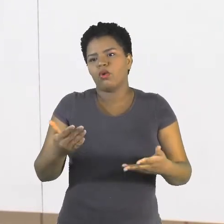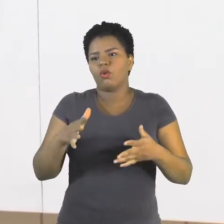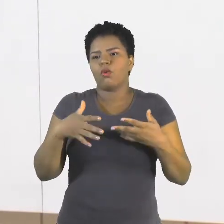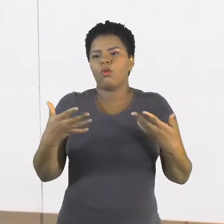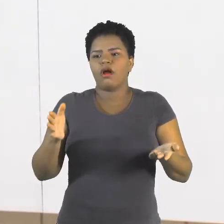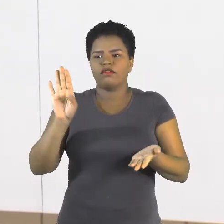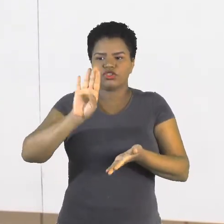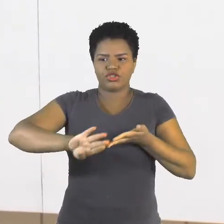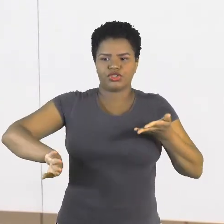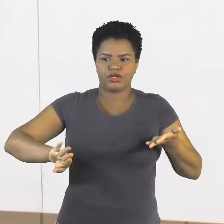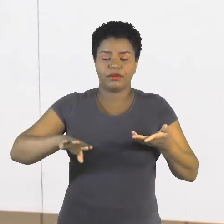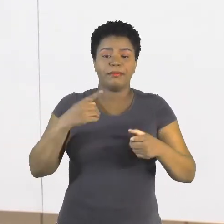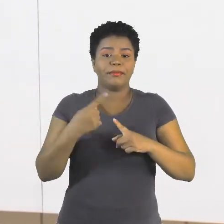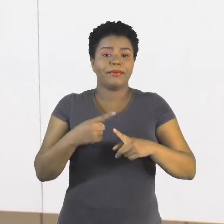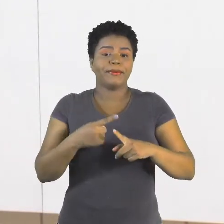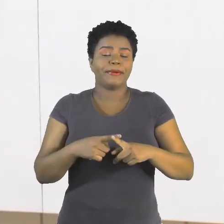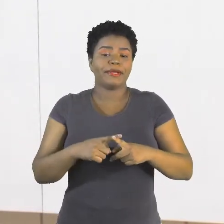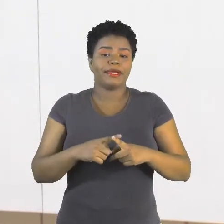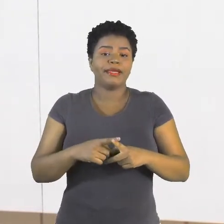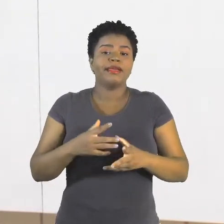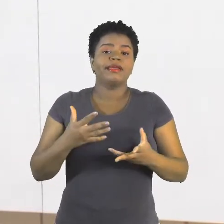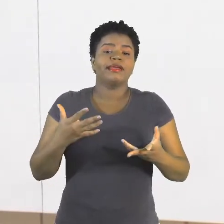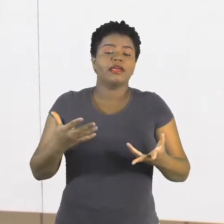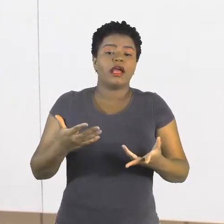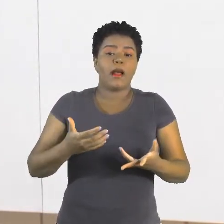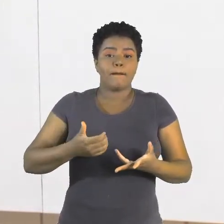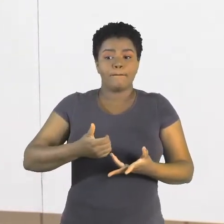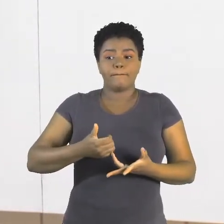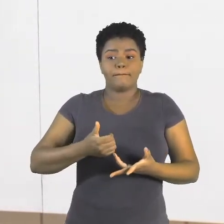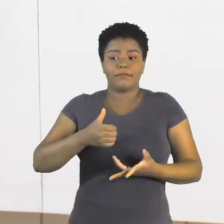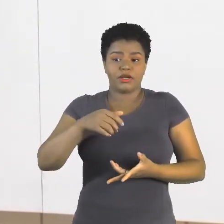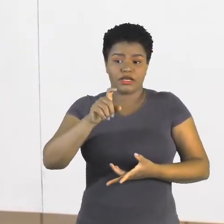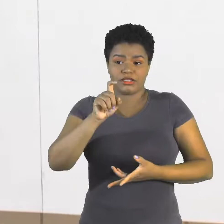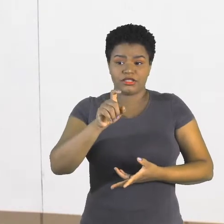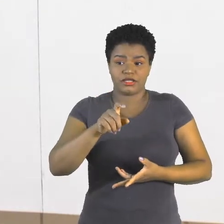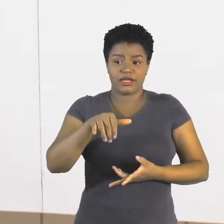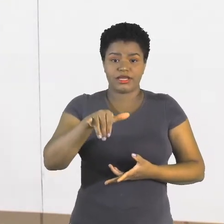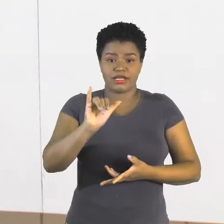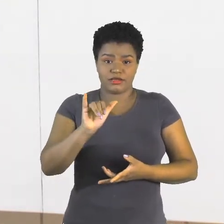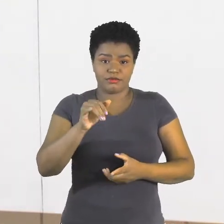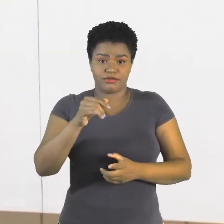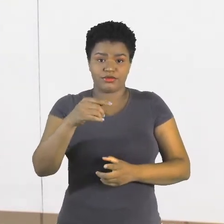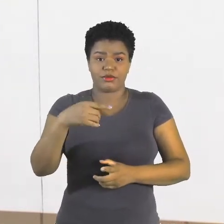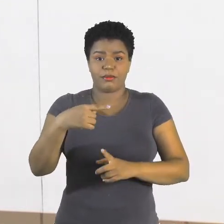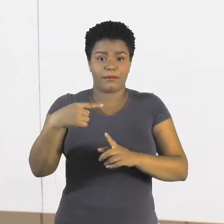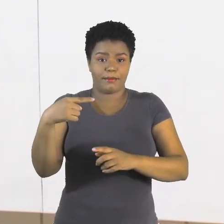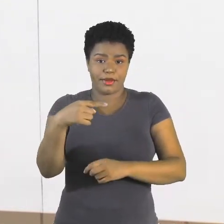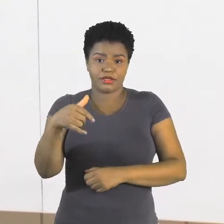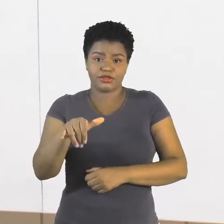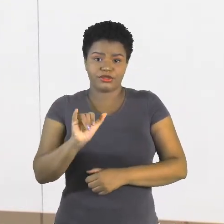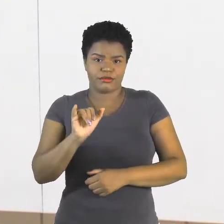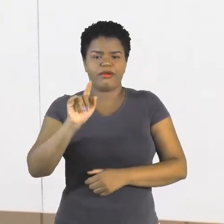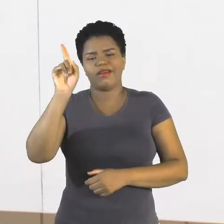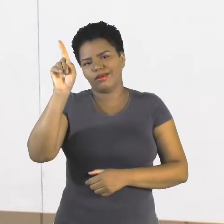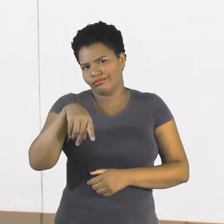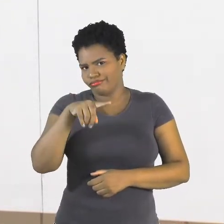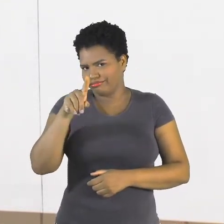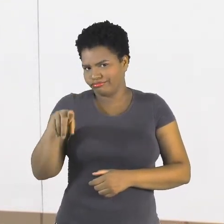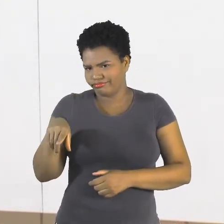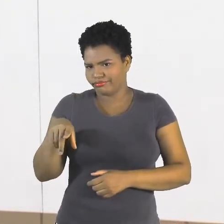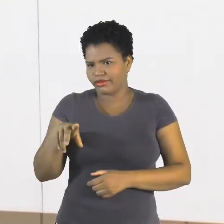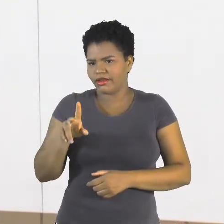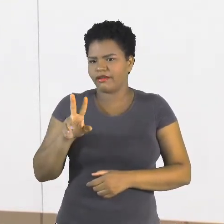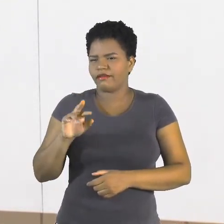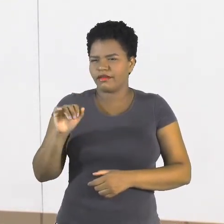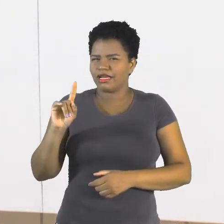Porque aqui eu já sei que eu vou cortar quem? Y menos y, que vai sumir. Mas a gente vai dificultar um pouquinho mais